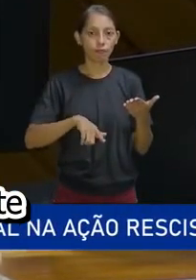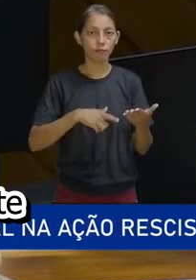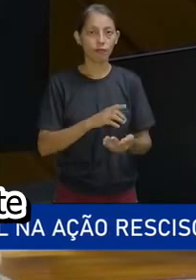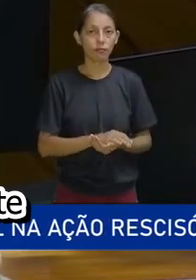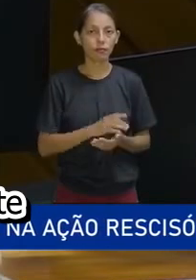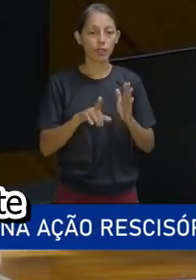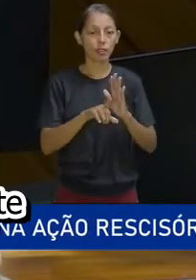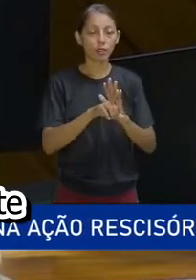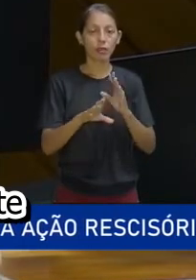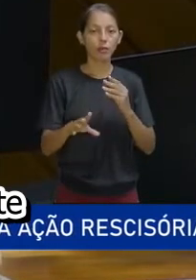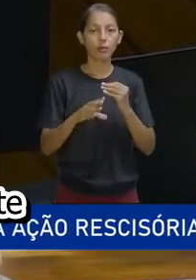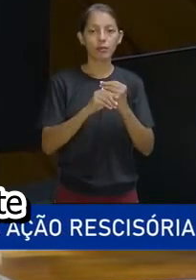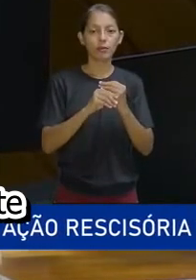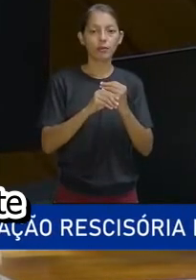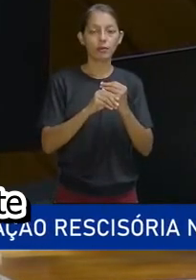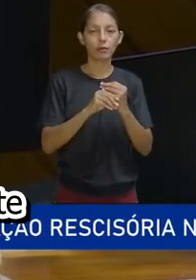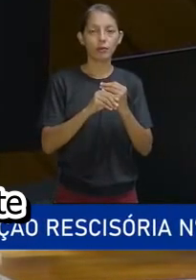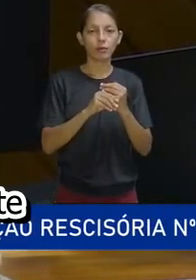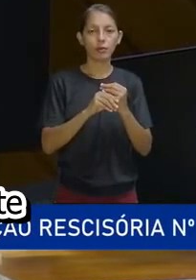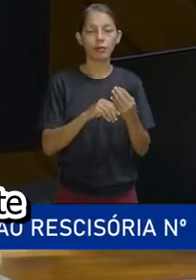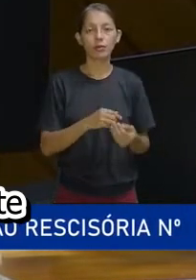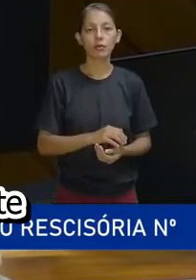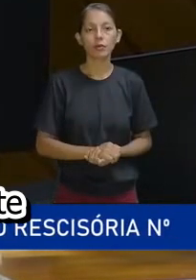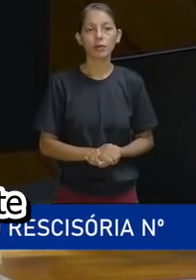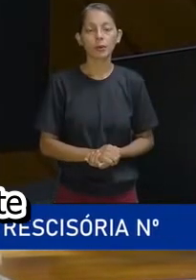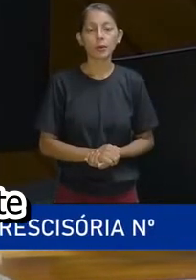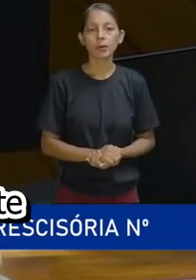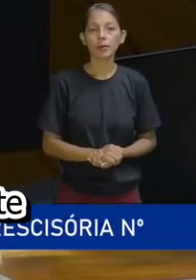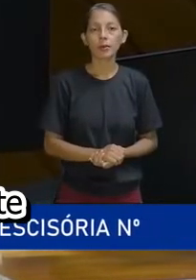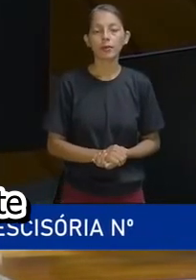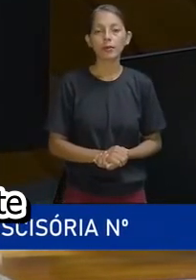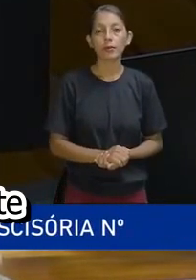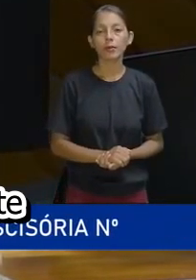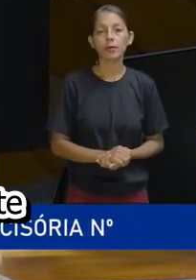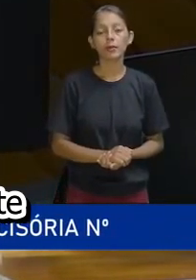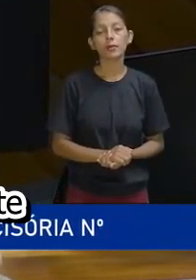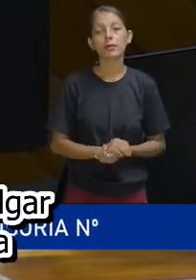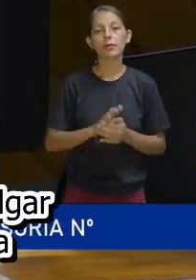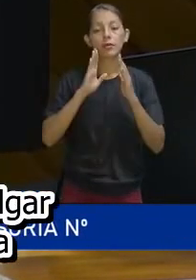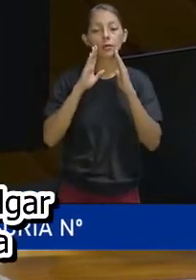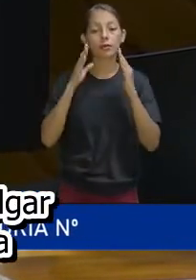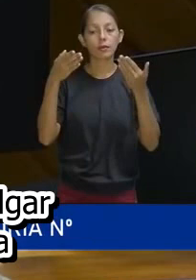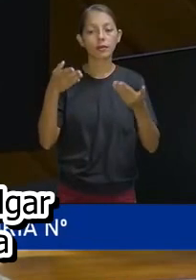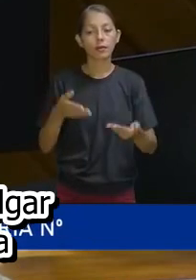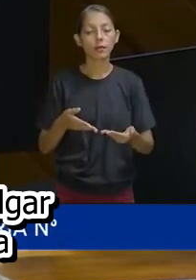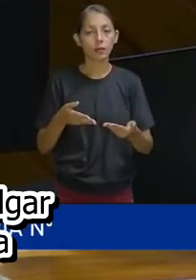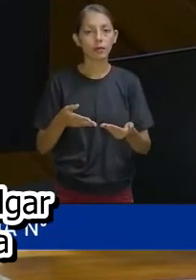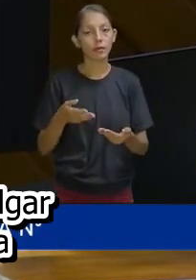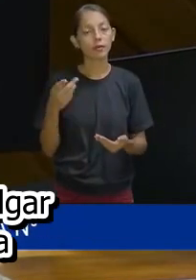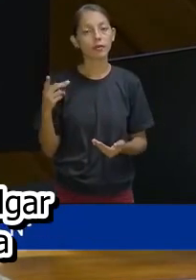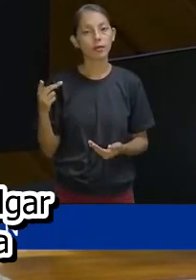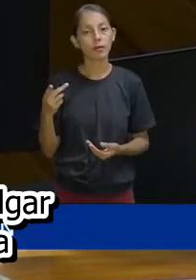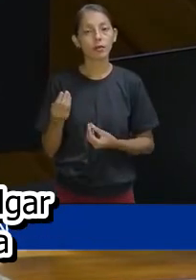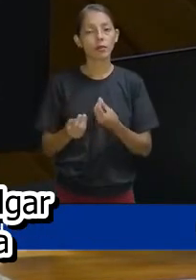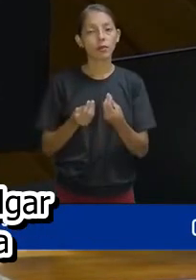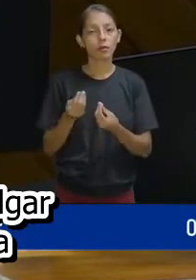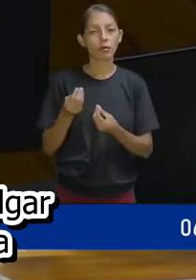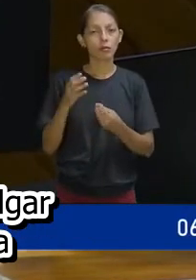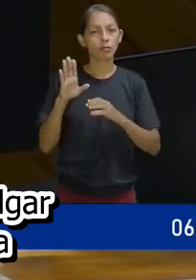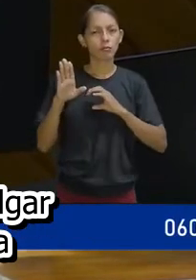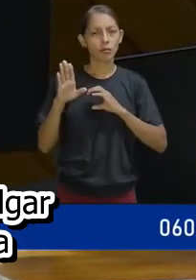da Lei Complementar 86 de 1996, especificamente no que tange à sua disposição que confere